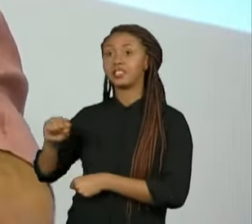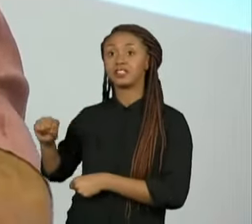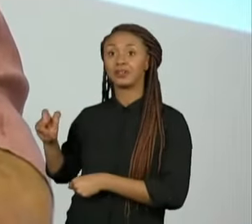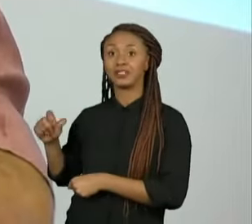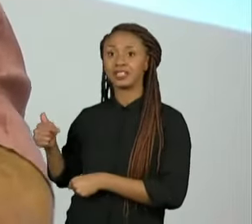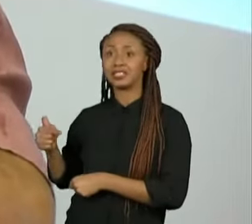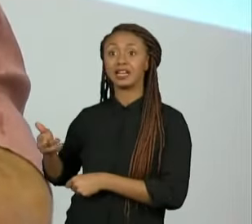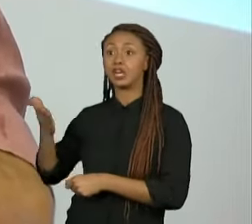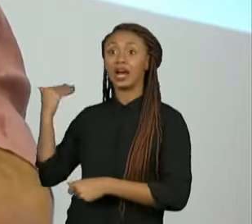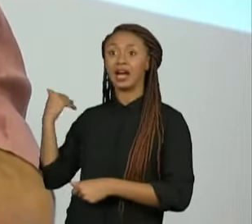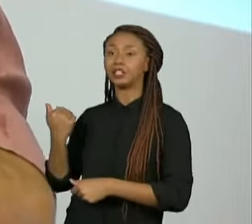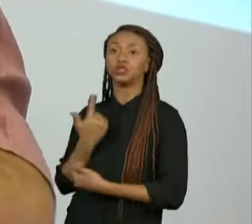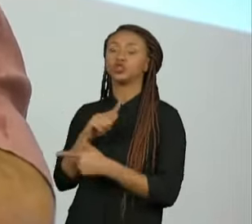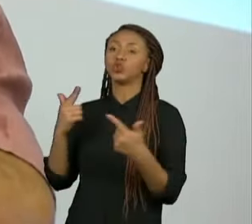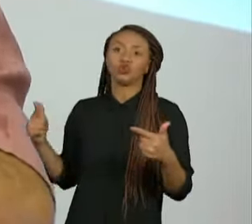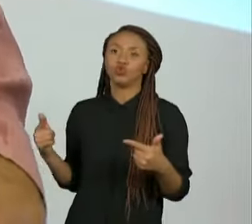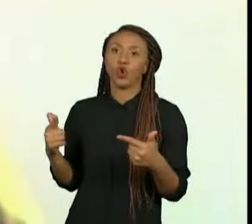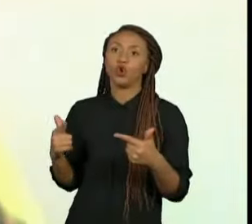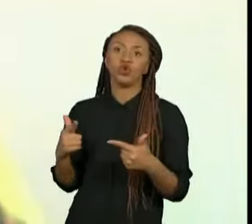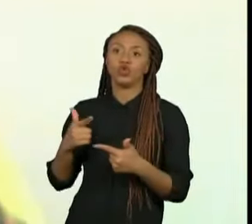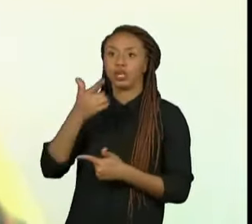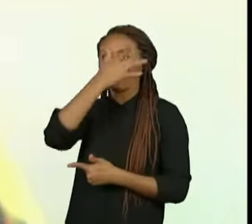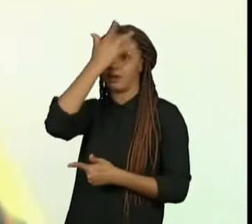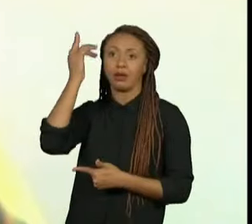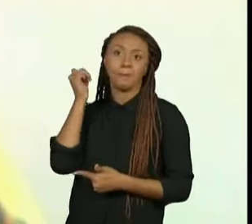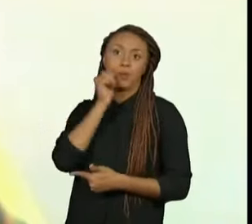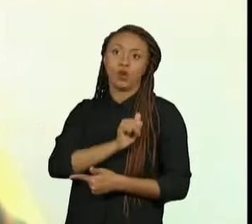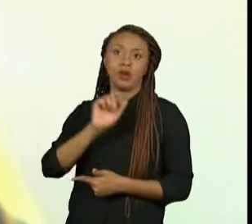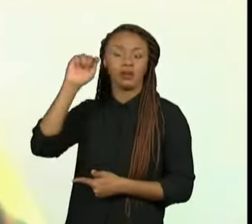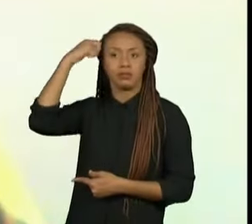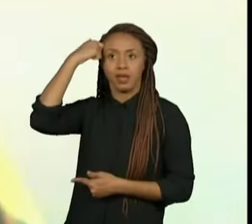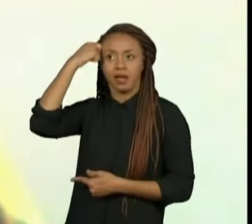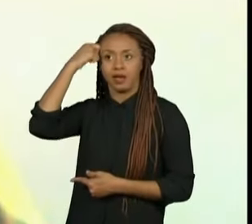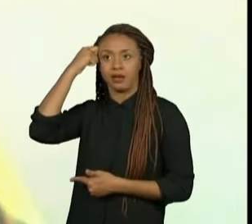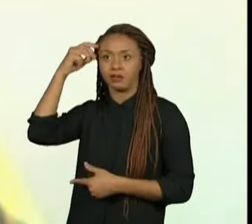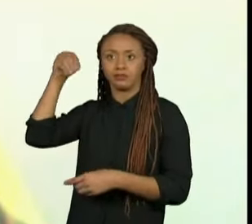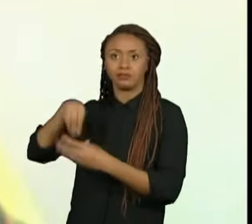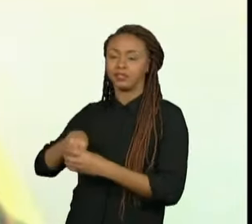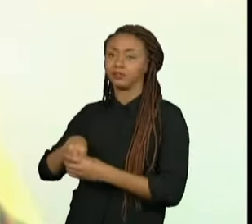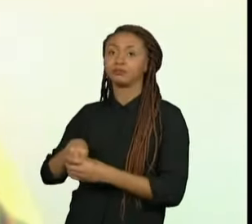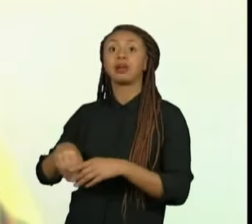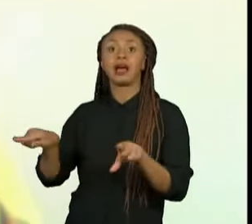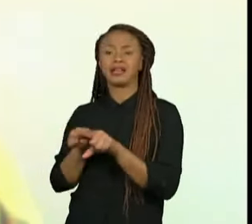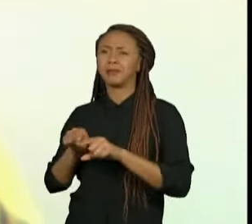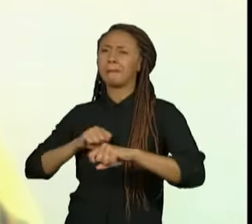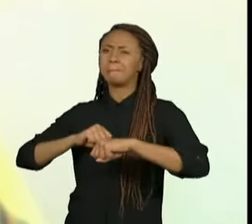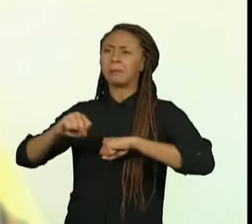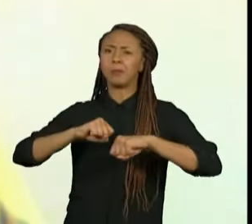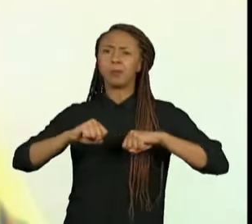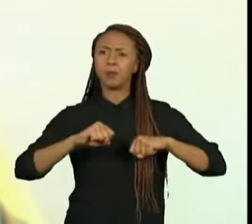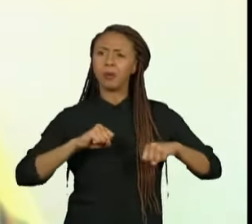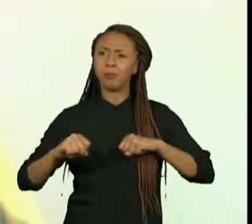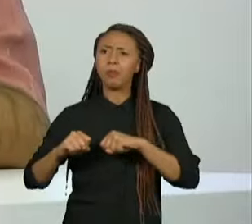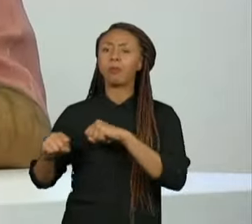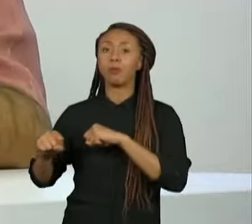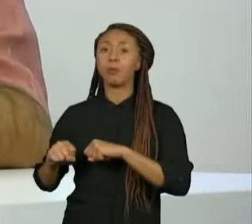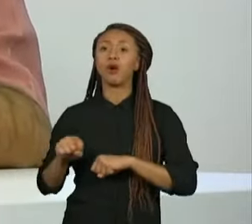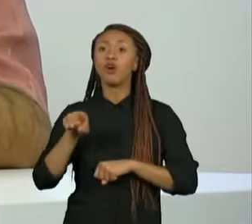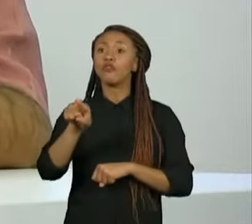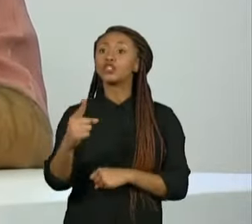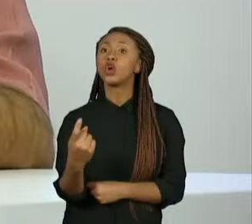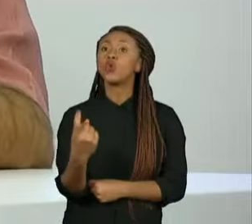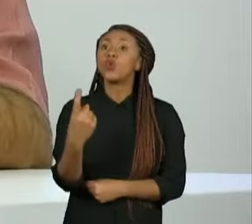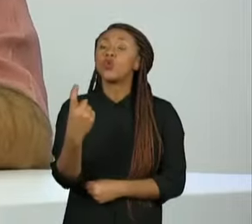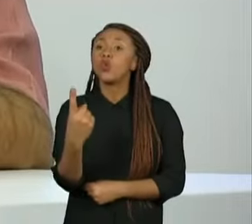nenhuma escritora negra entre os imortais. Mesmo com uma campanha popular que mobilizou tanta gente, você teve apenas um voto